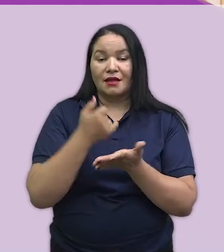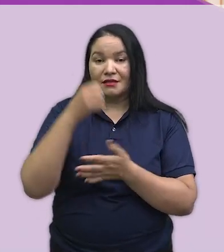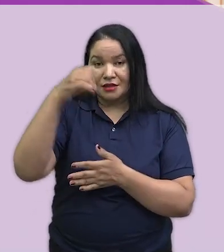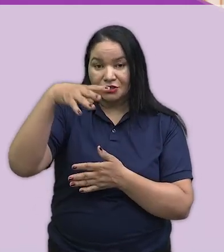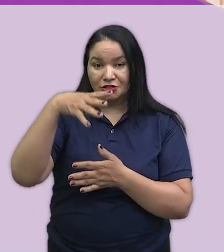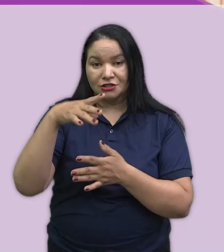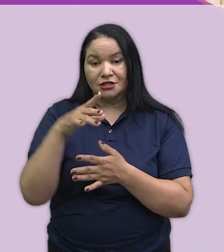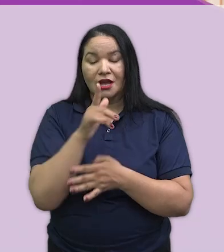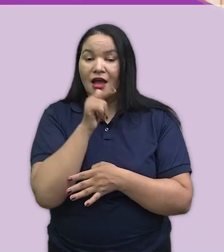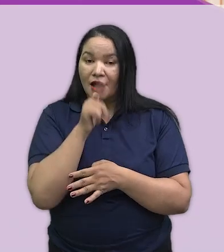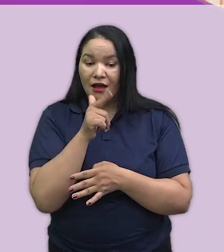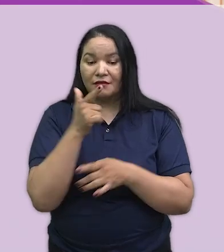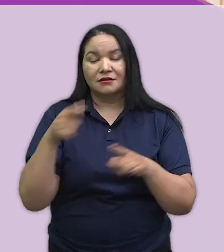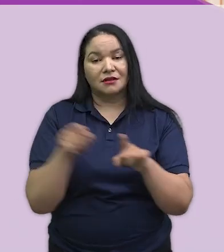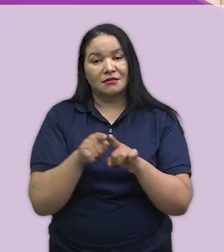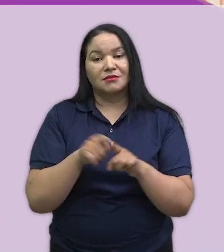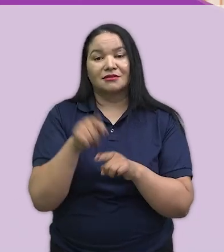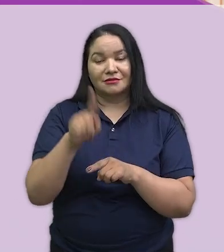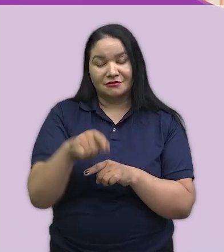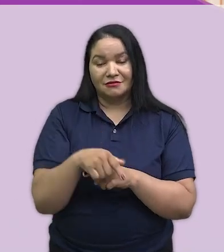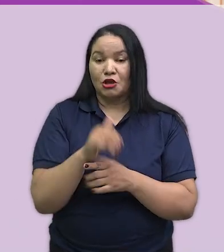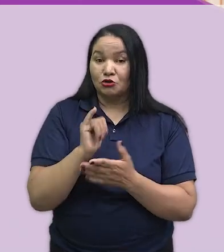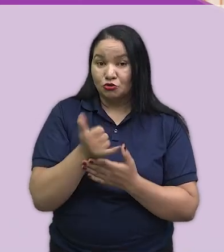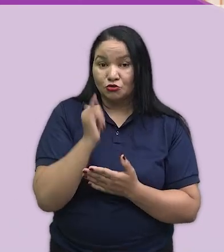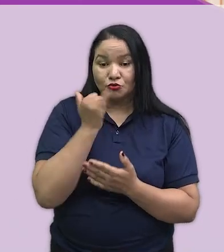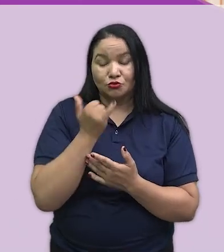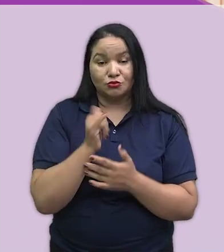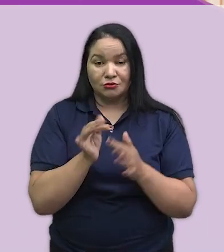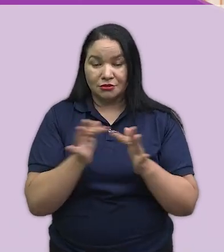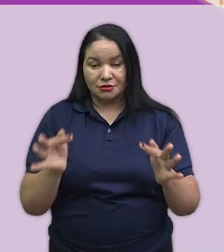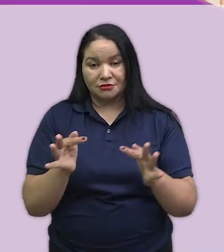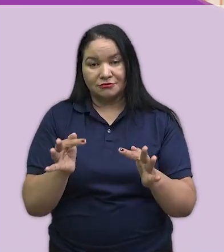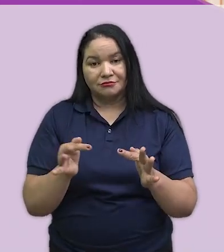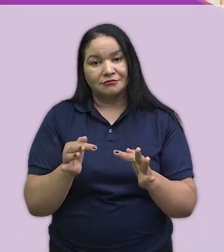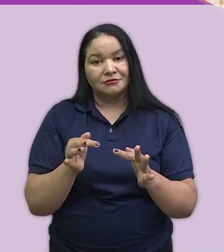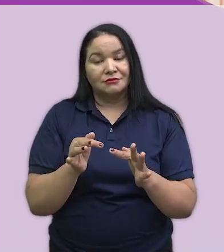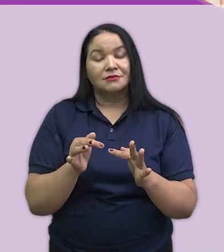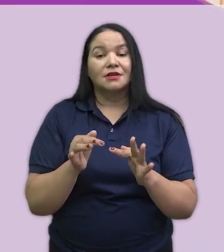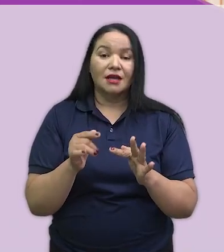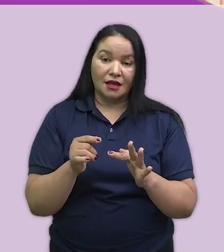ali, é o que nós chamamos de juros simples, tá bom? É um dos lugares,